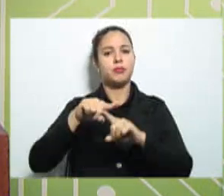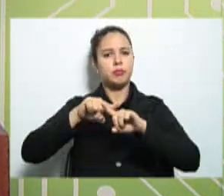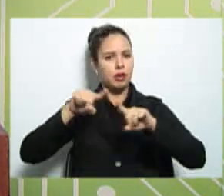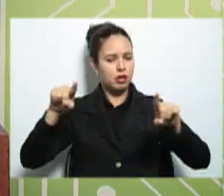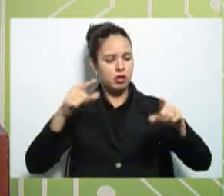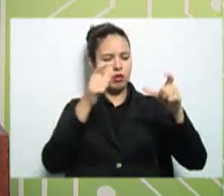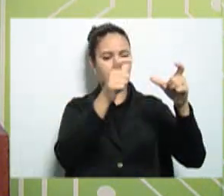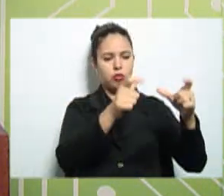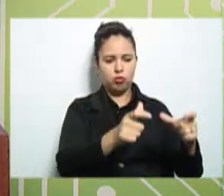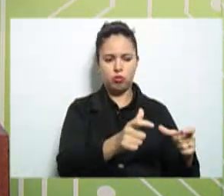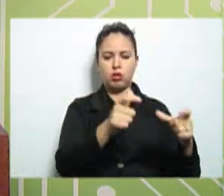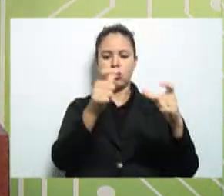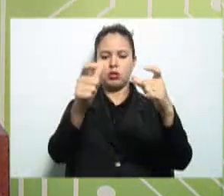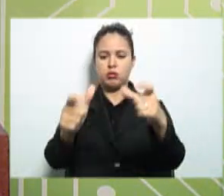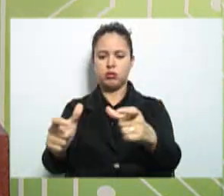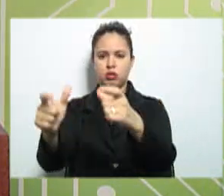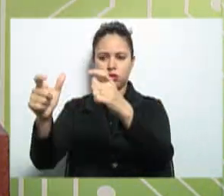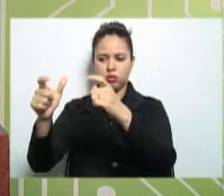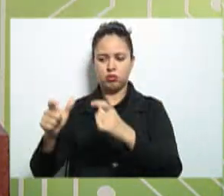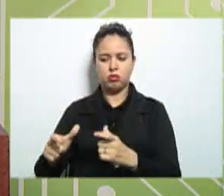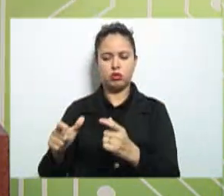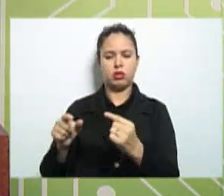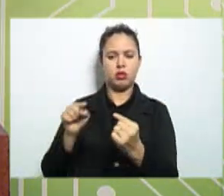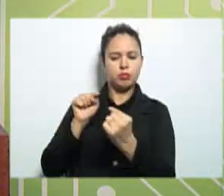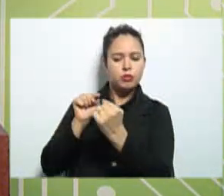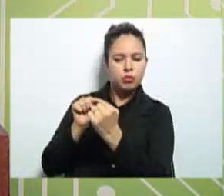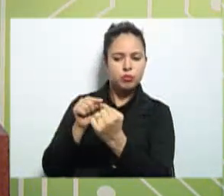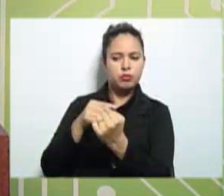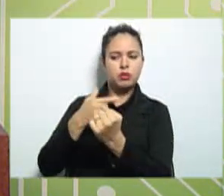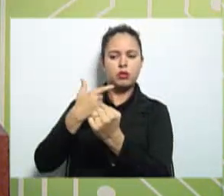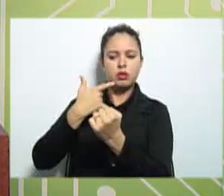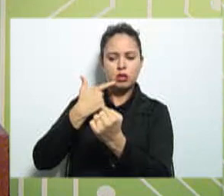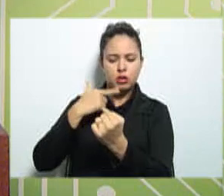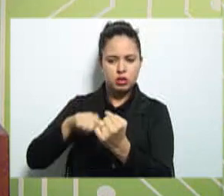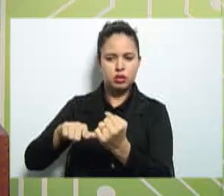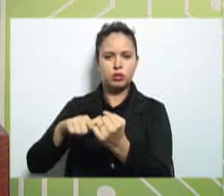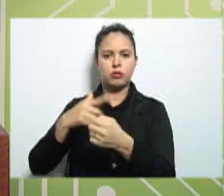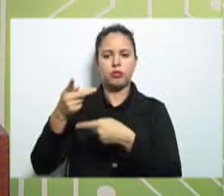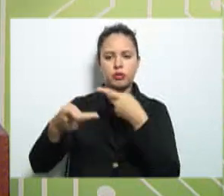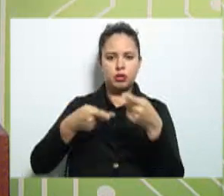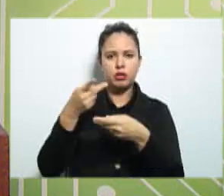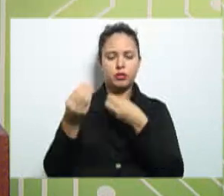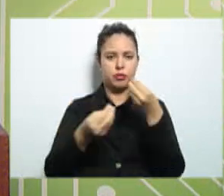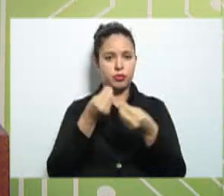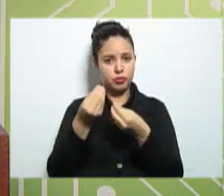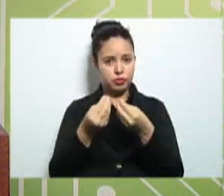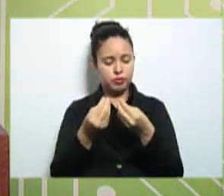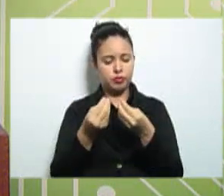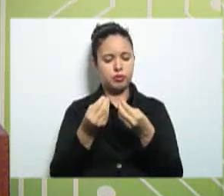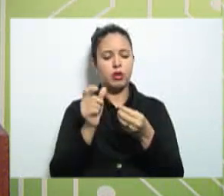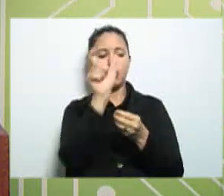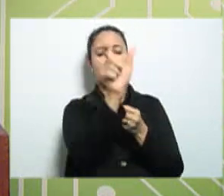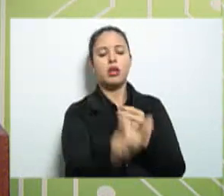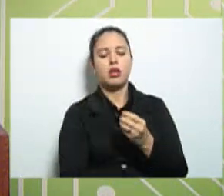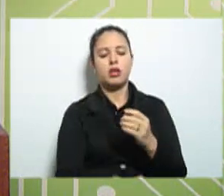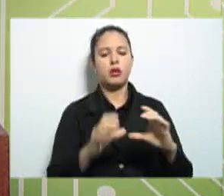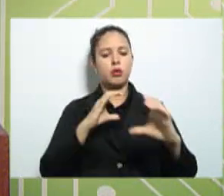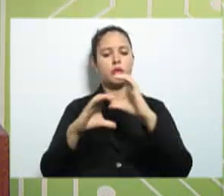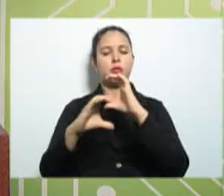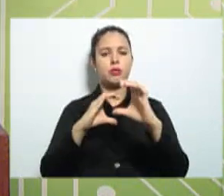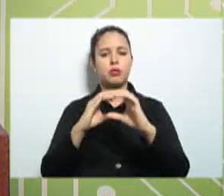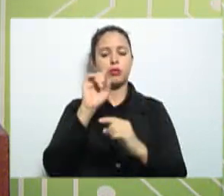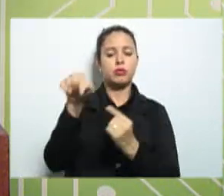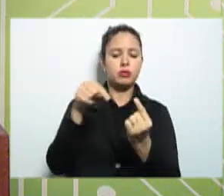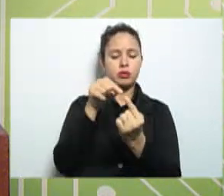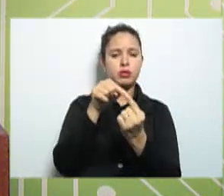nós temos que nos perguntarmos para quem eu estou comunicando, com que objetivo eu estou me comunicando e com